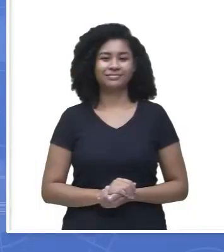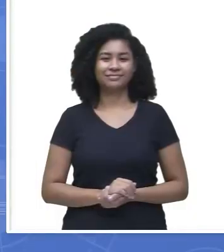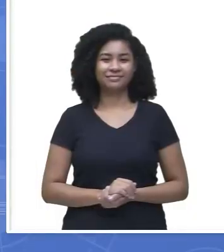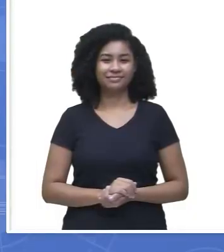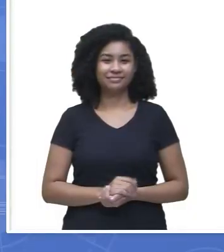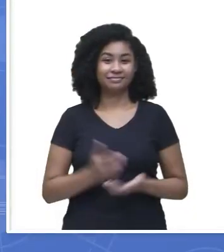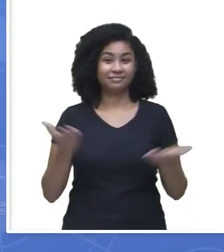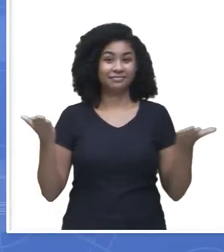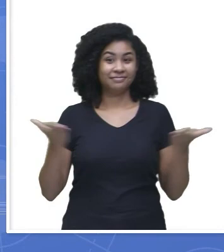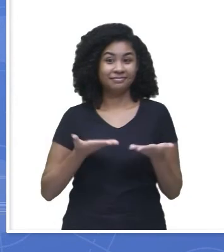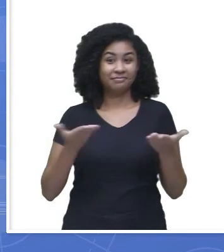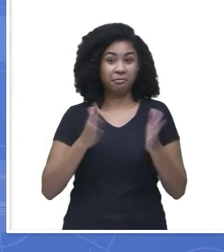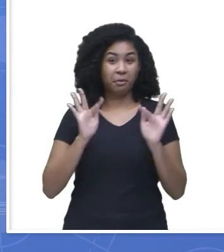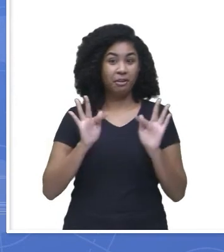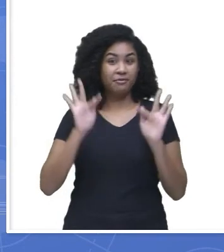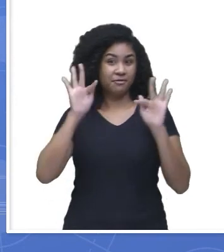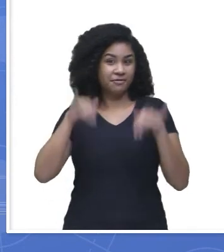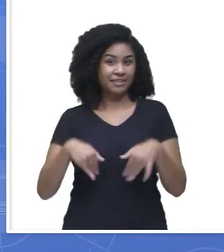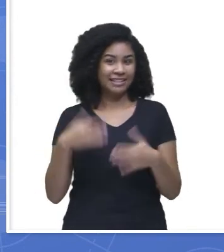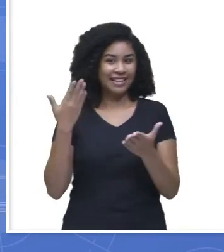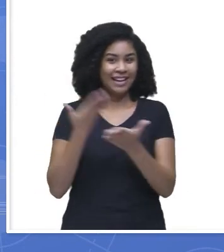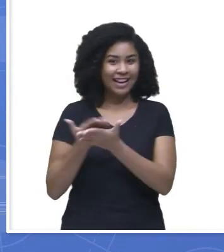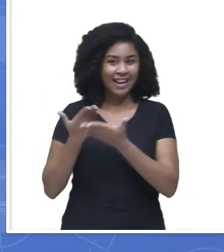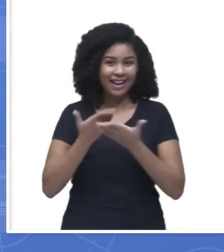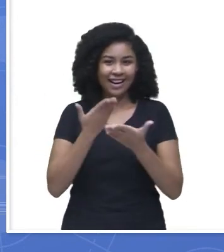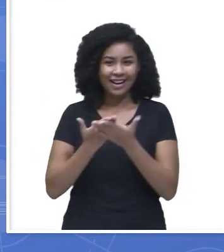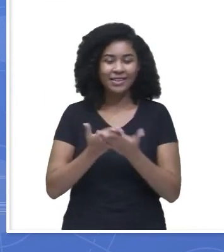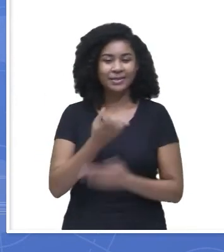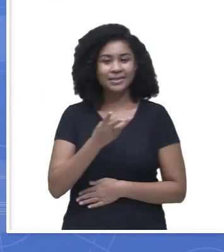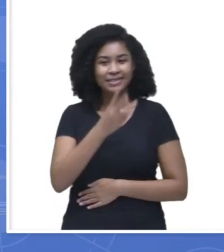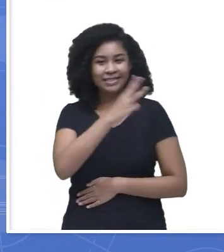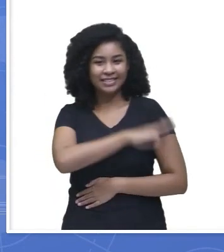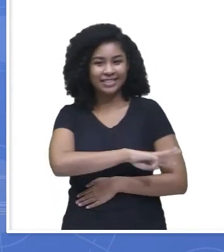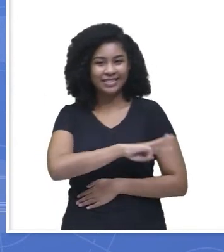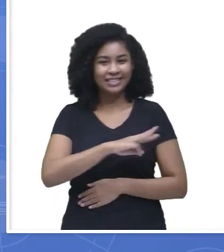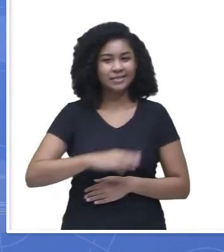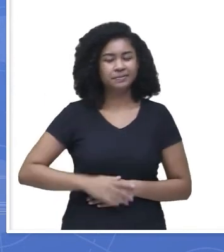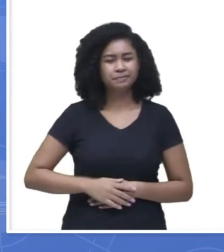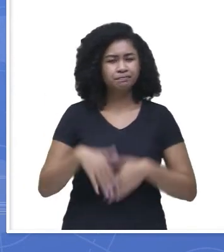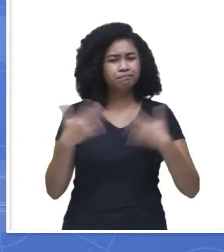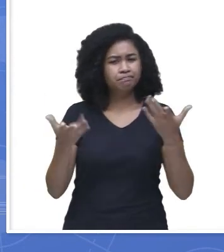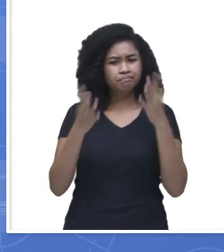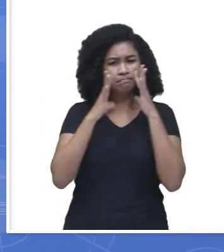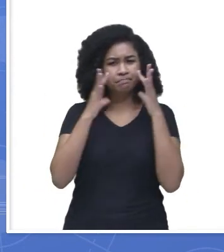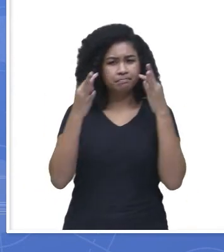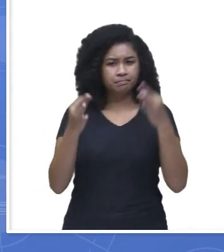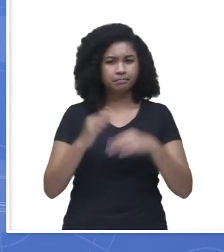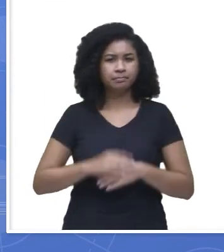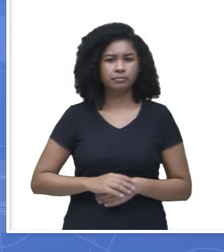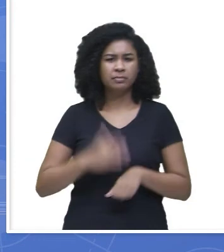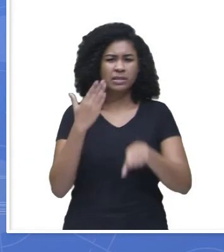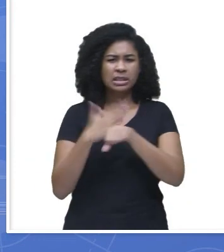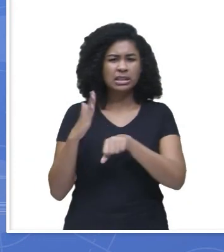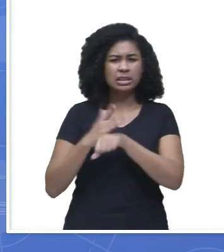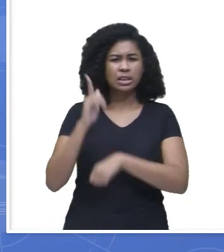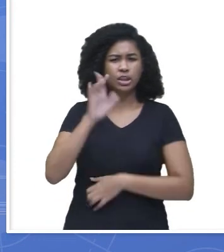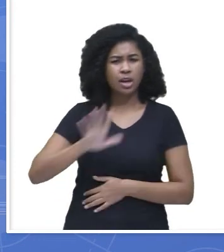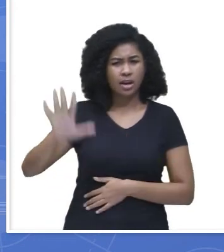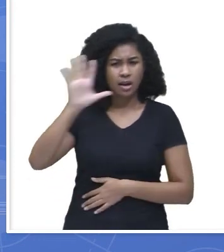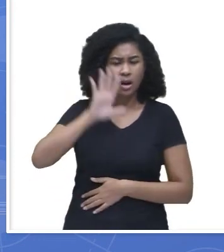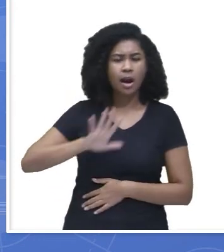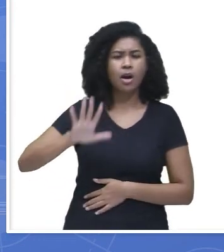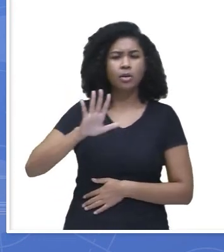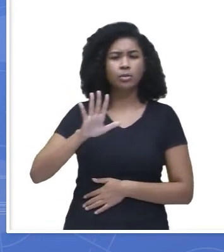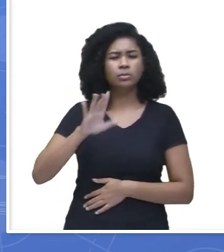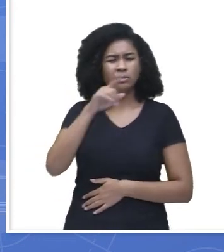vamos lá fechar aqui essa manhã do nosso terceiro ano. Então vejam bem, esse ensaio geral, só para vocês